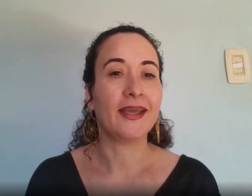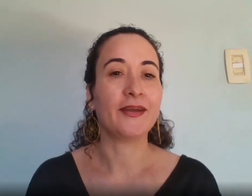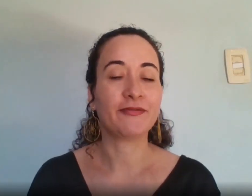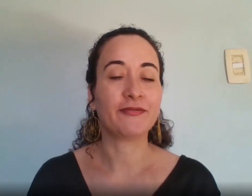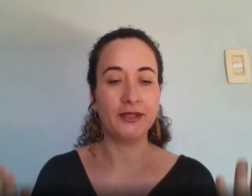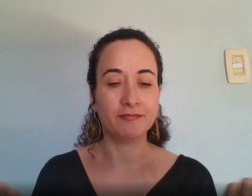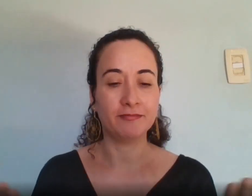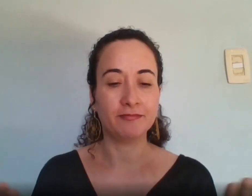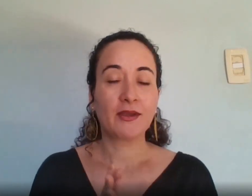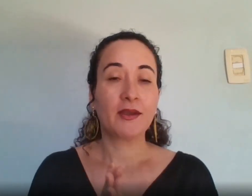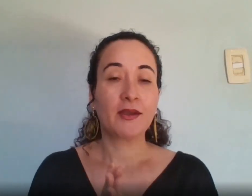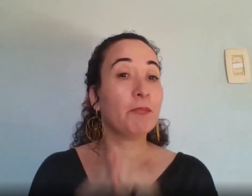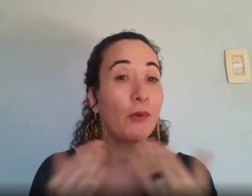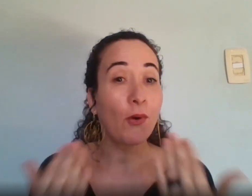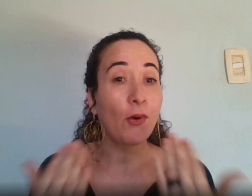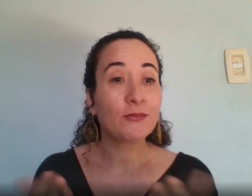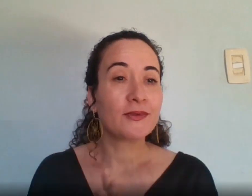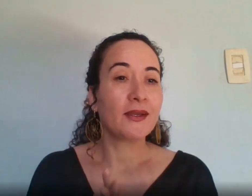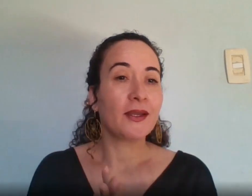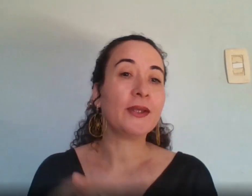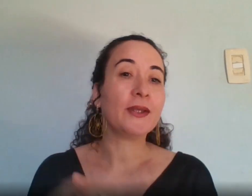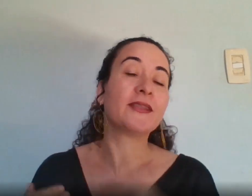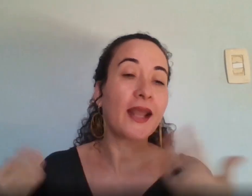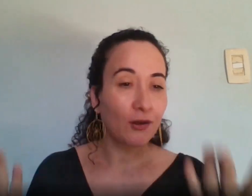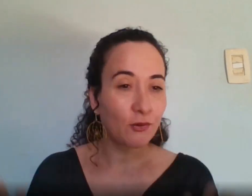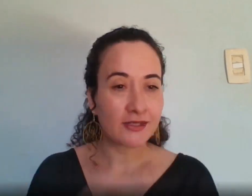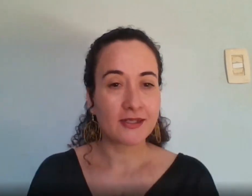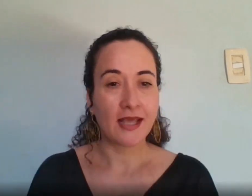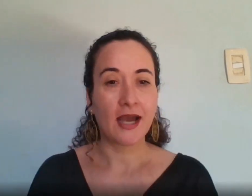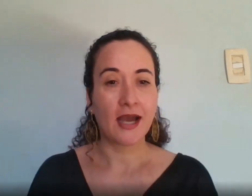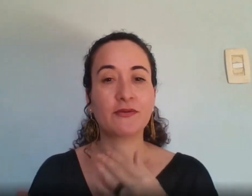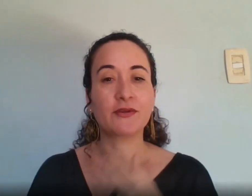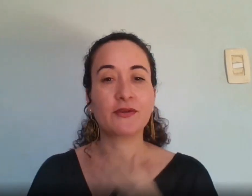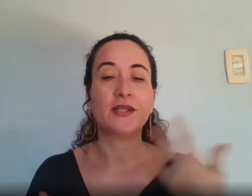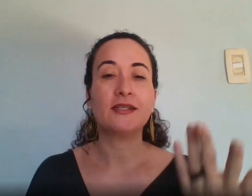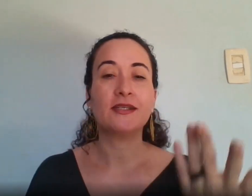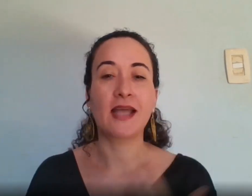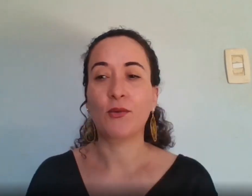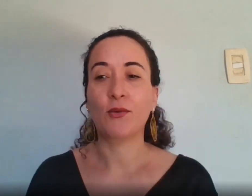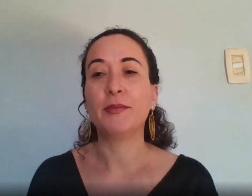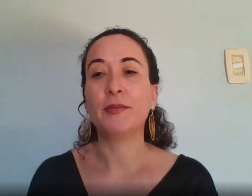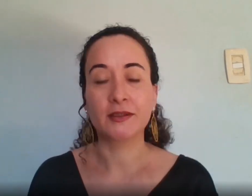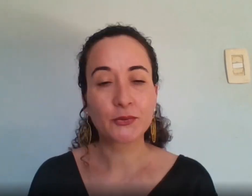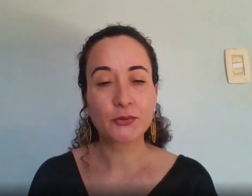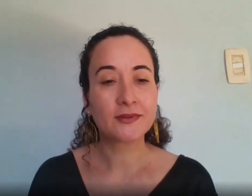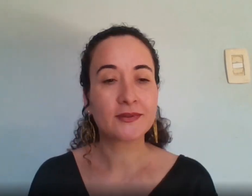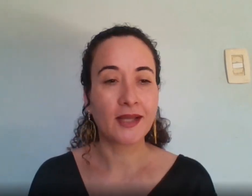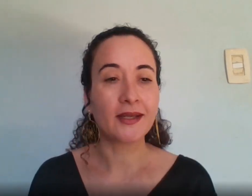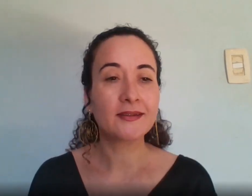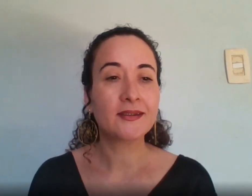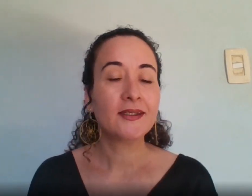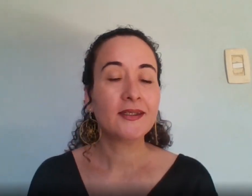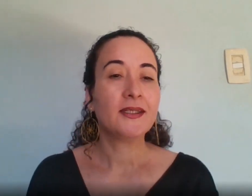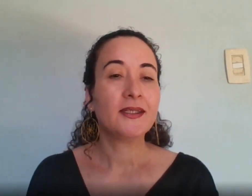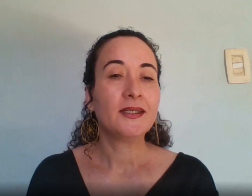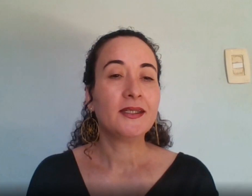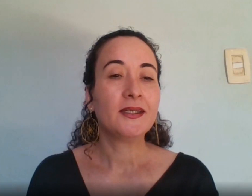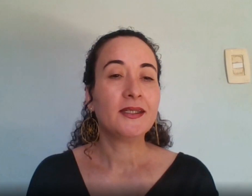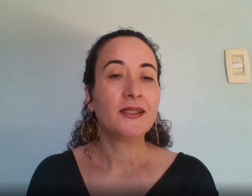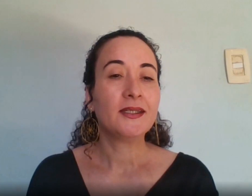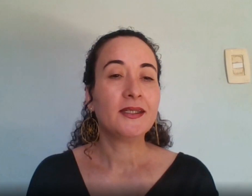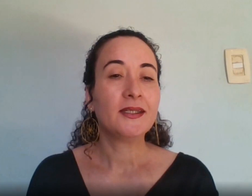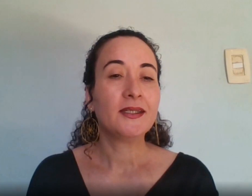na universidade, vocês já estavam caminhando, né? E foi muito, para mim, muito